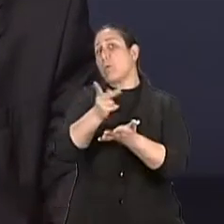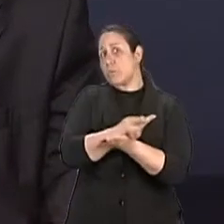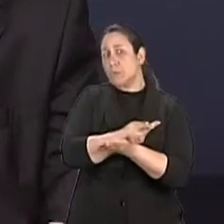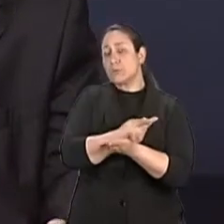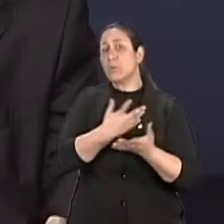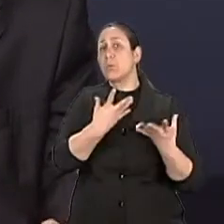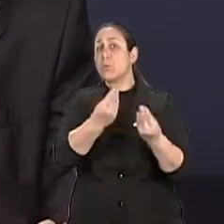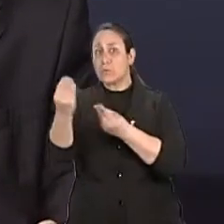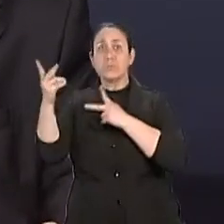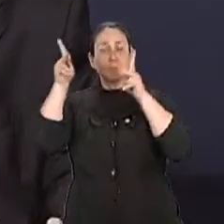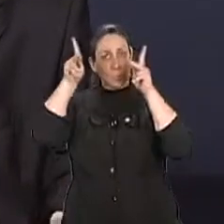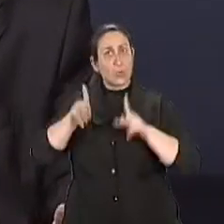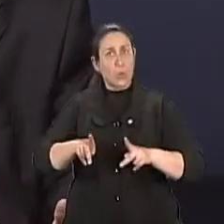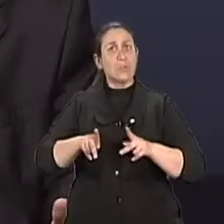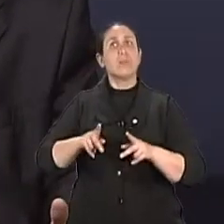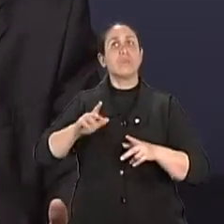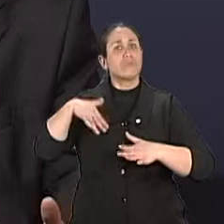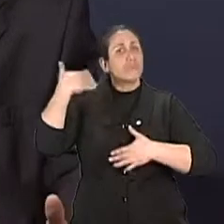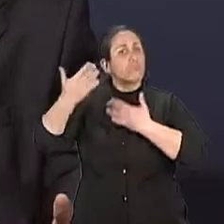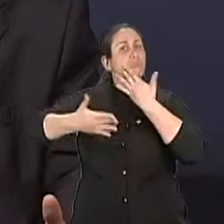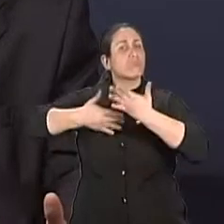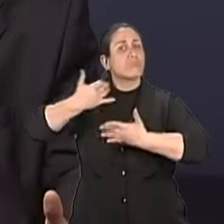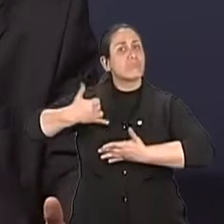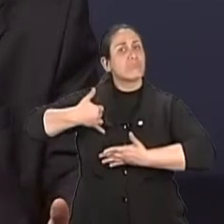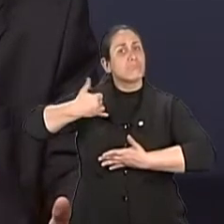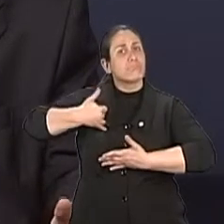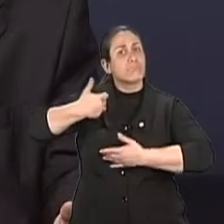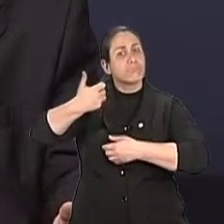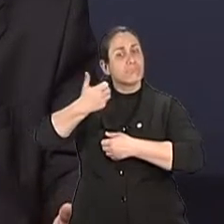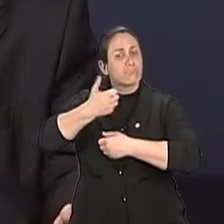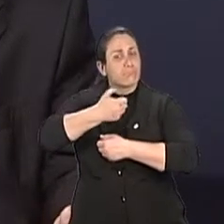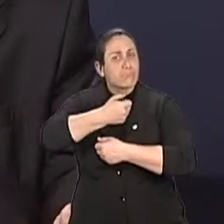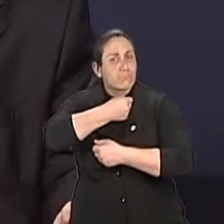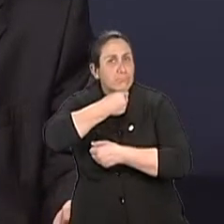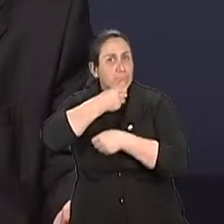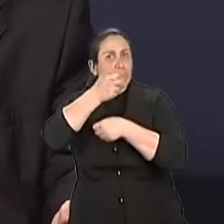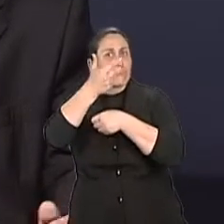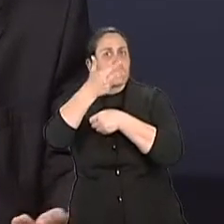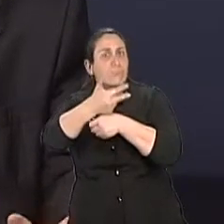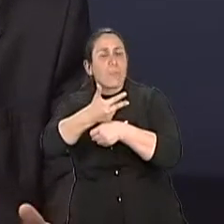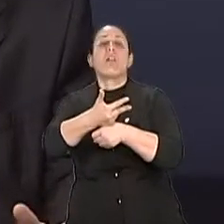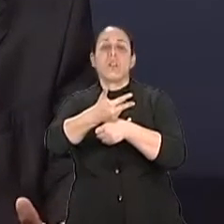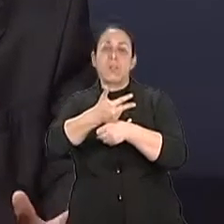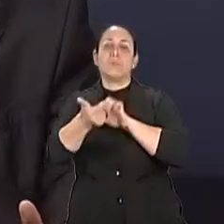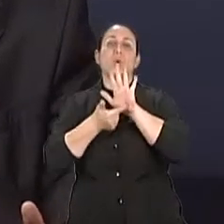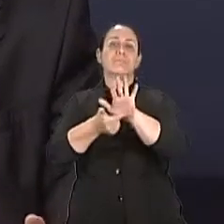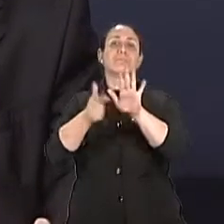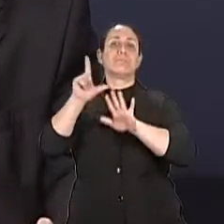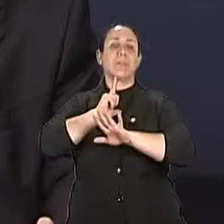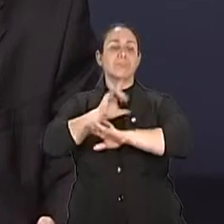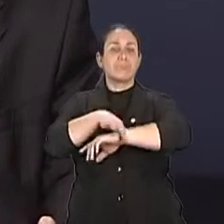um certo grau de osteoporose e esse osso vai se tornar cada vez mais frágil. O que, que significa essa